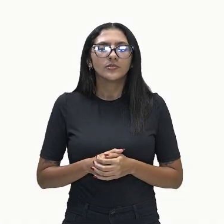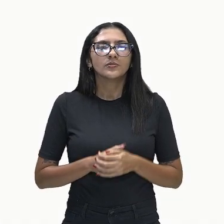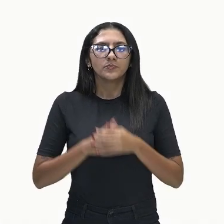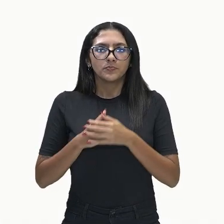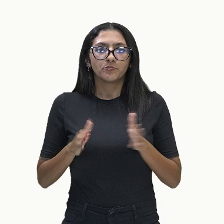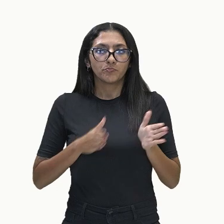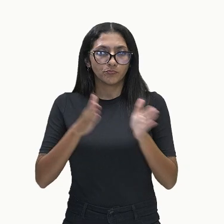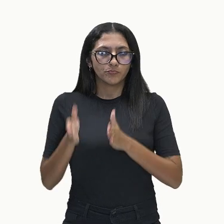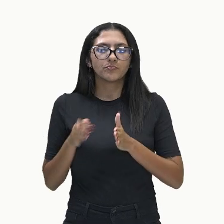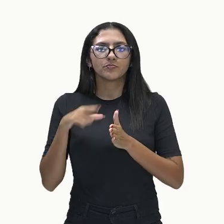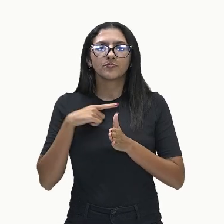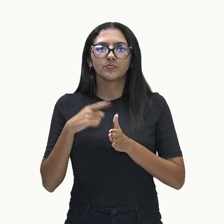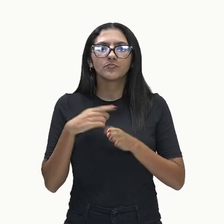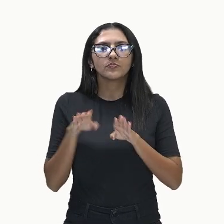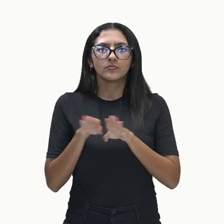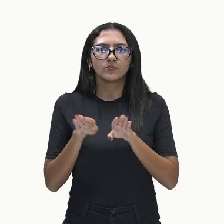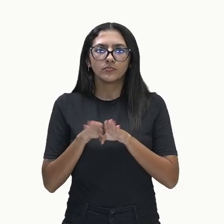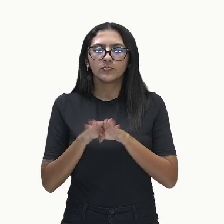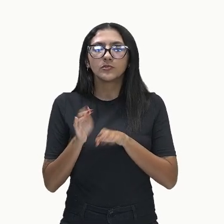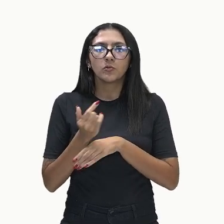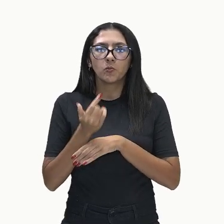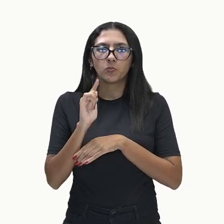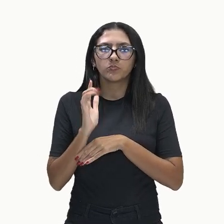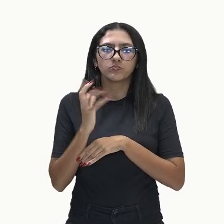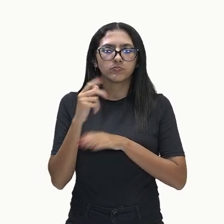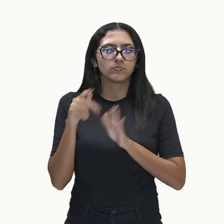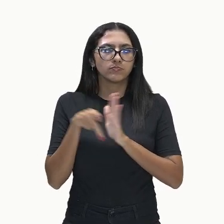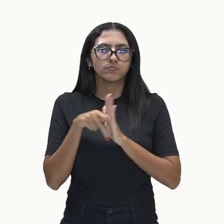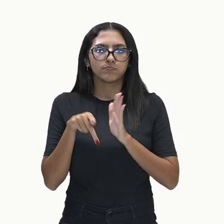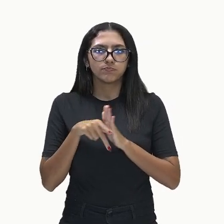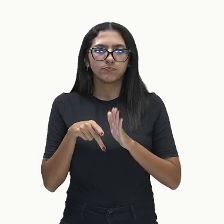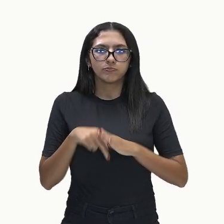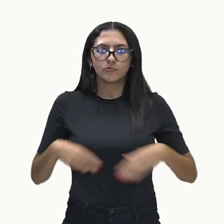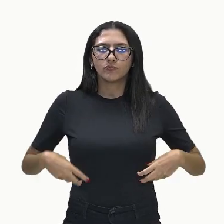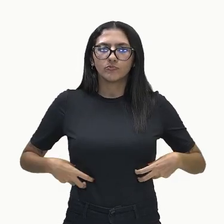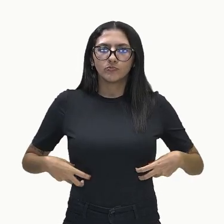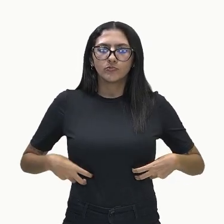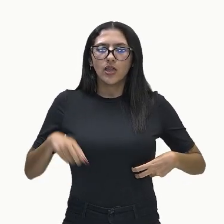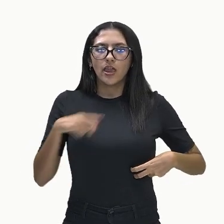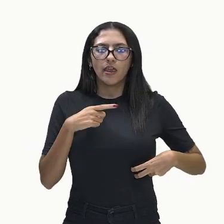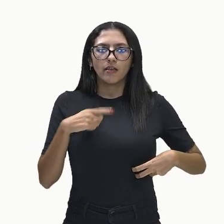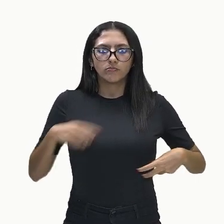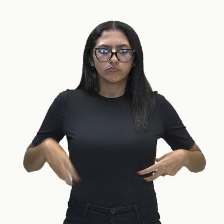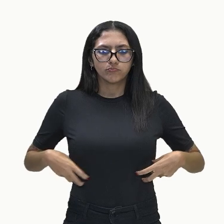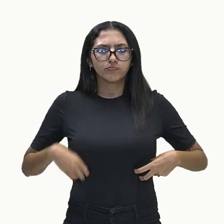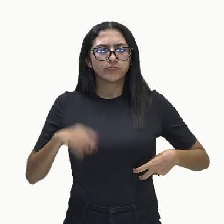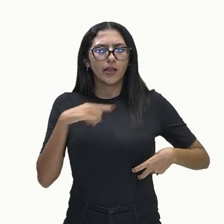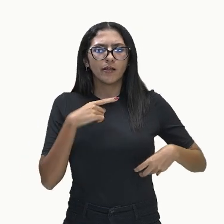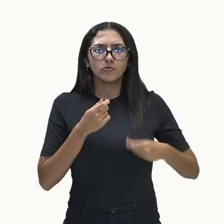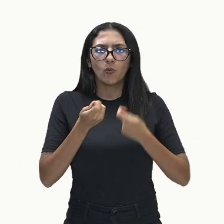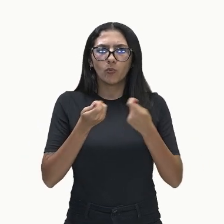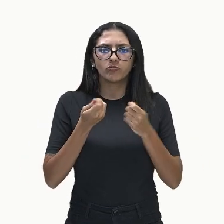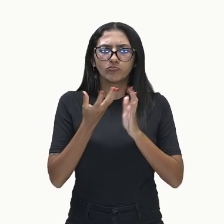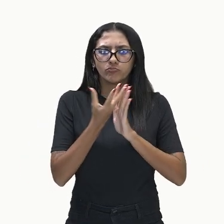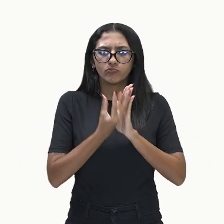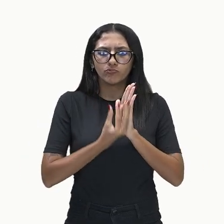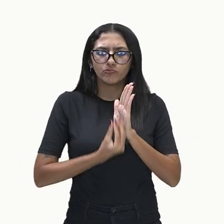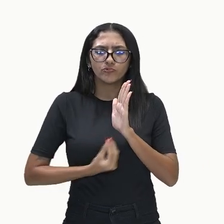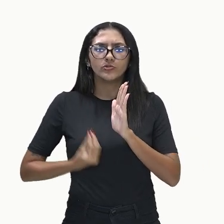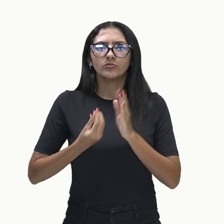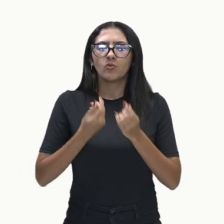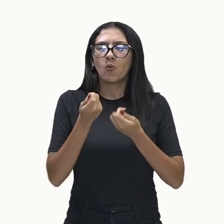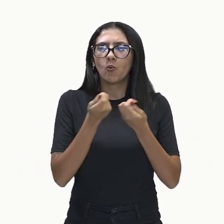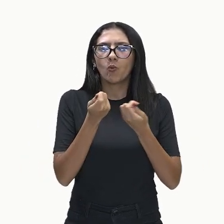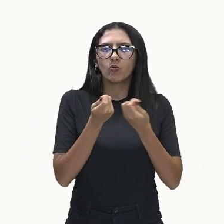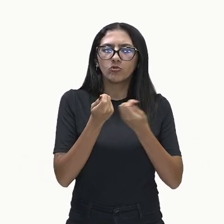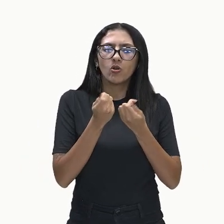em um dos processos realizados pelos rins. Eles funcionam como um filtro que retém a impureza do sangue